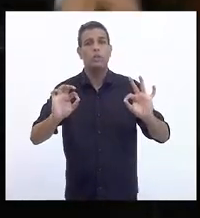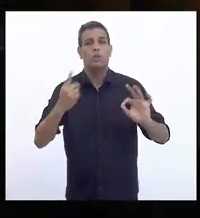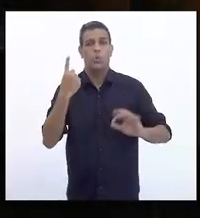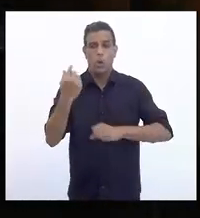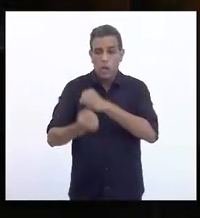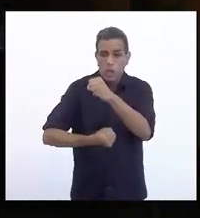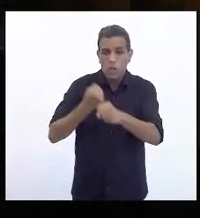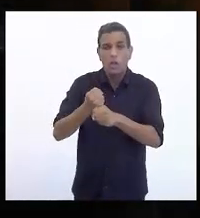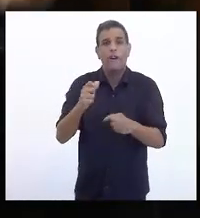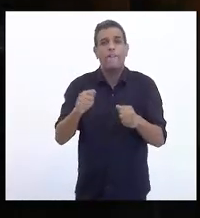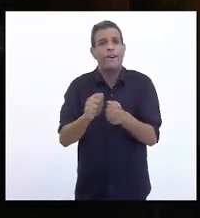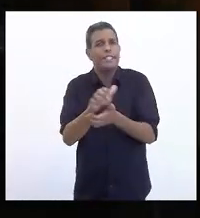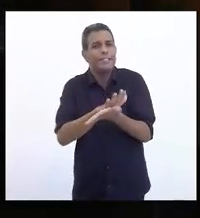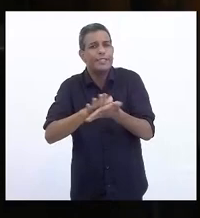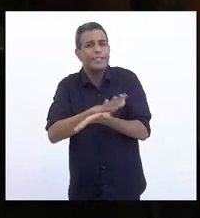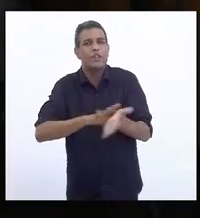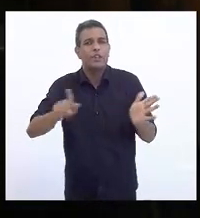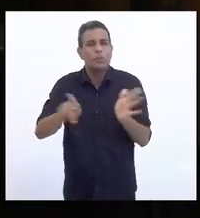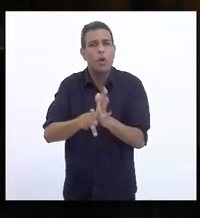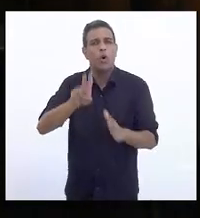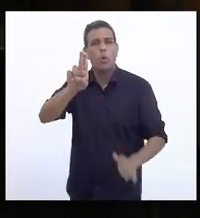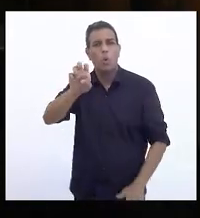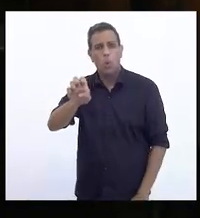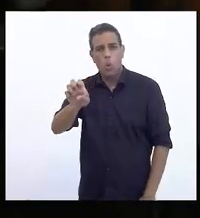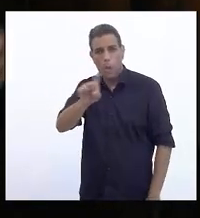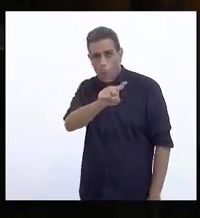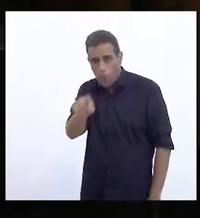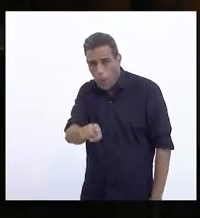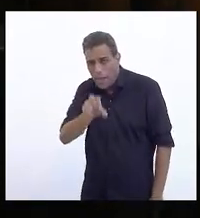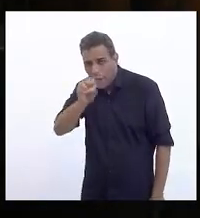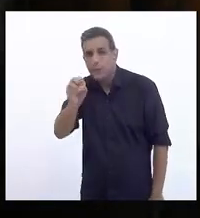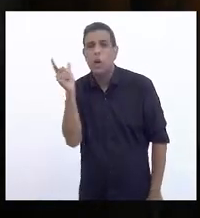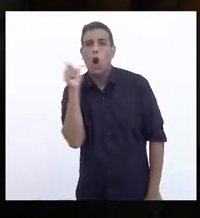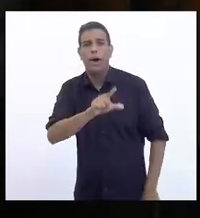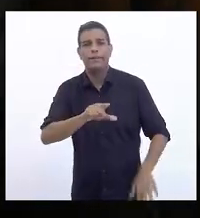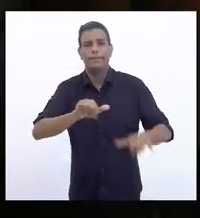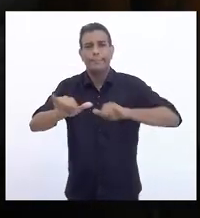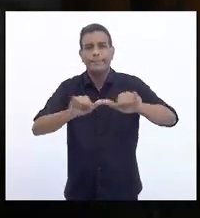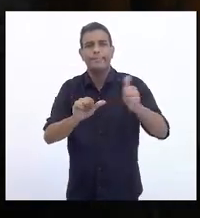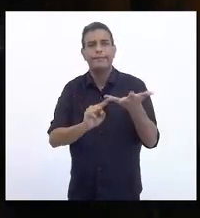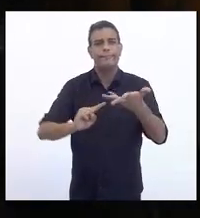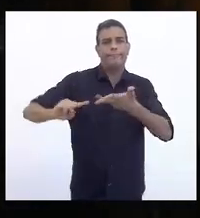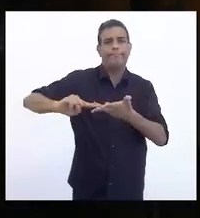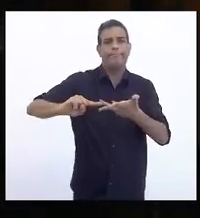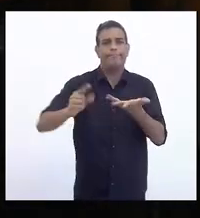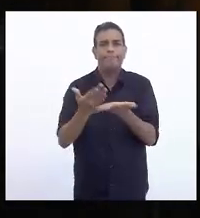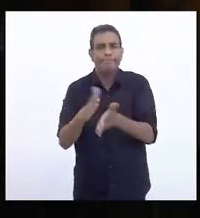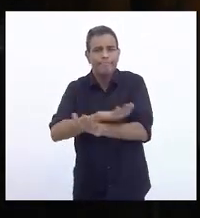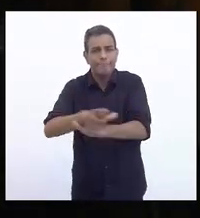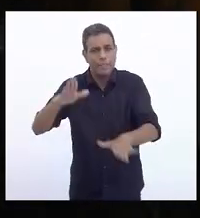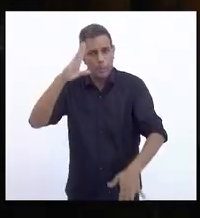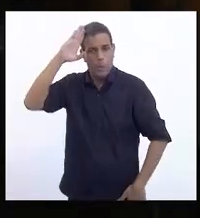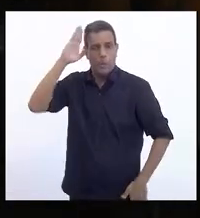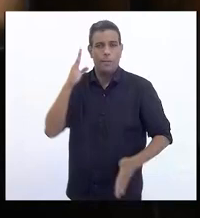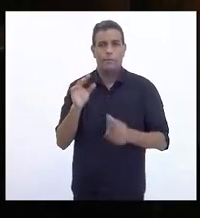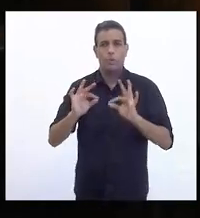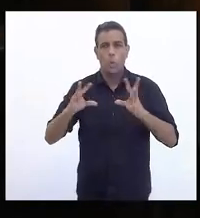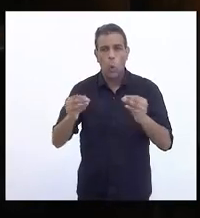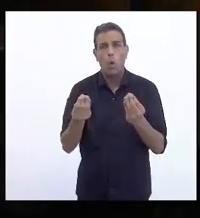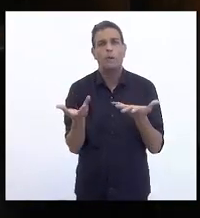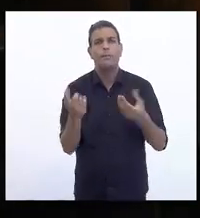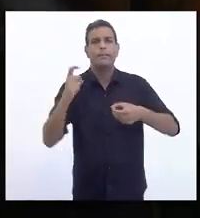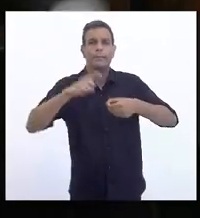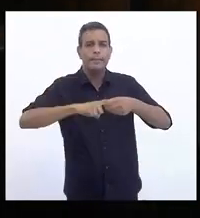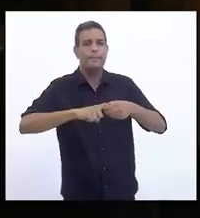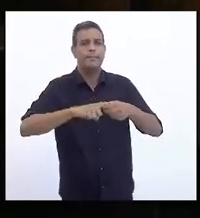ano, nunca fez nada pela UESO, nunca ofereceu nenhuma alternativa para a UESO se consolidar, academicamente não precisa dele para nada. Depende